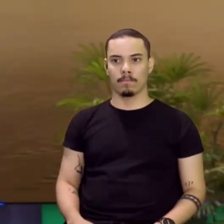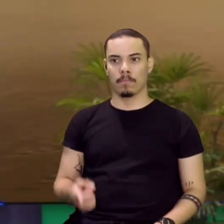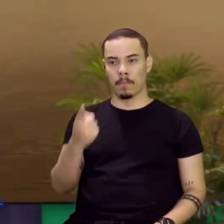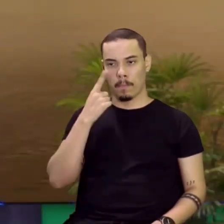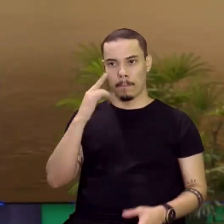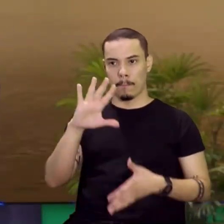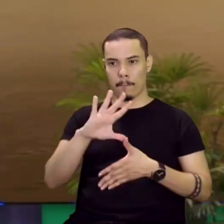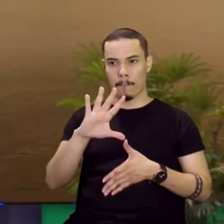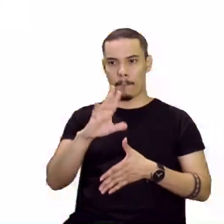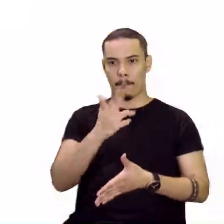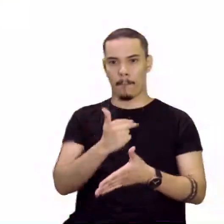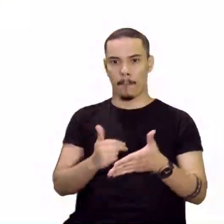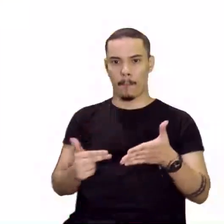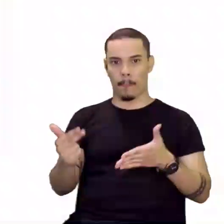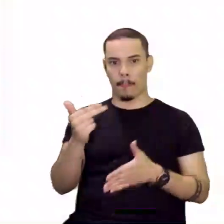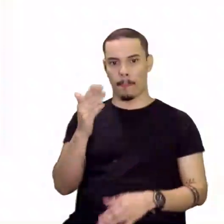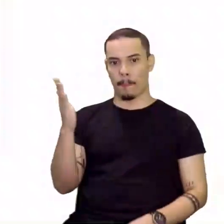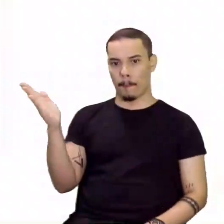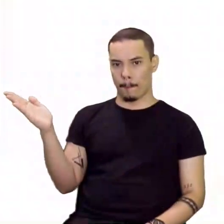mapa.